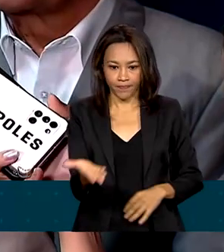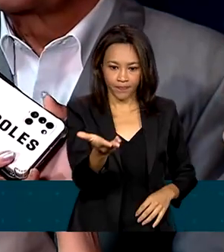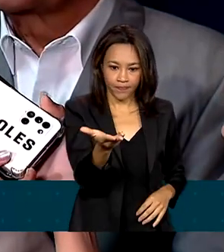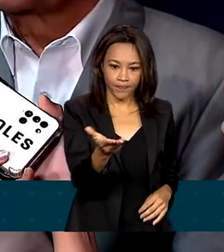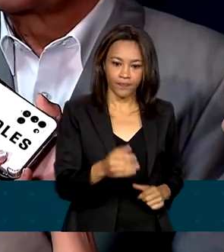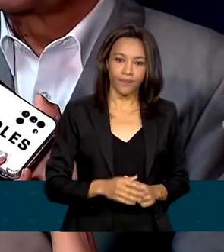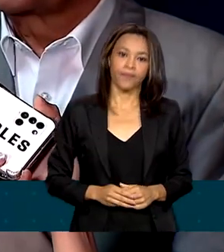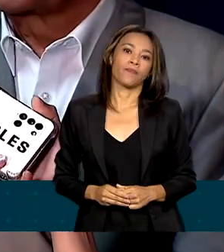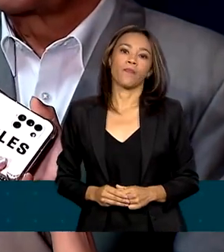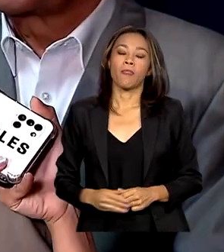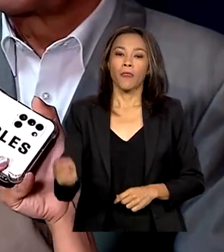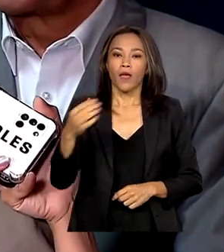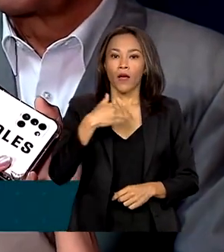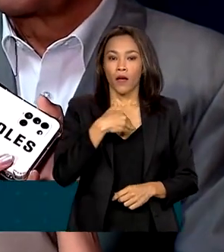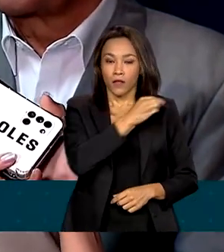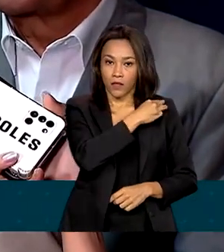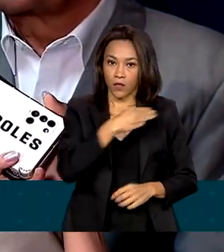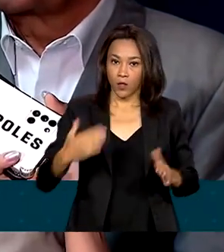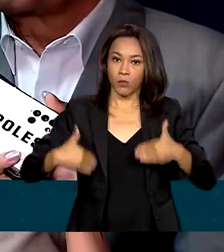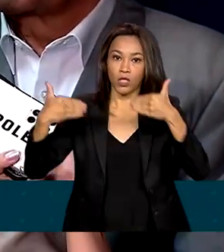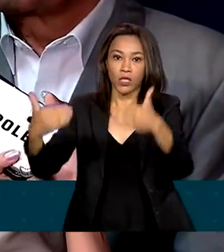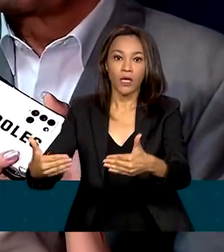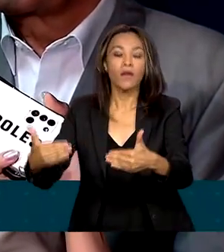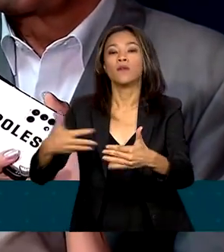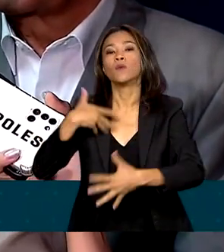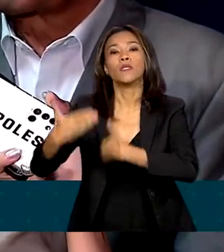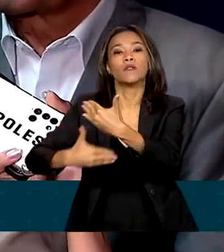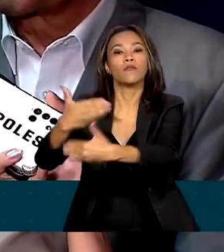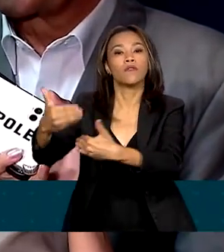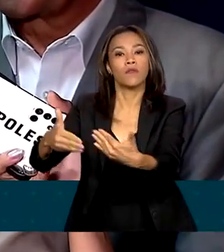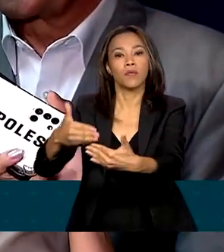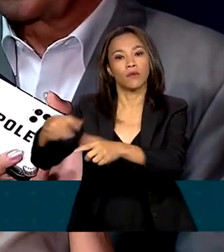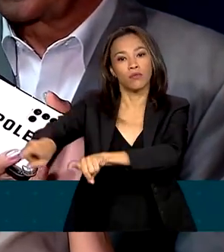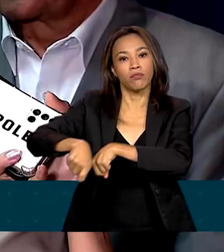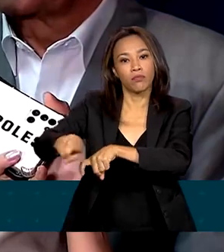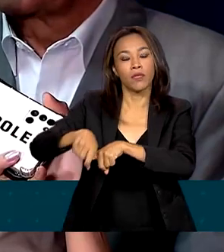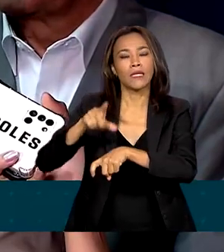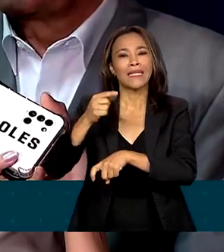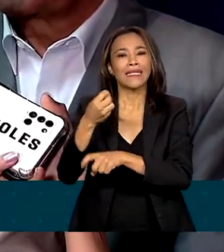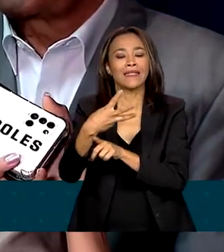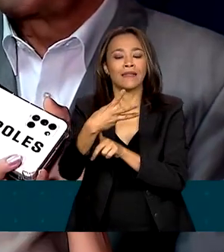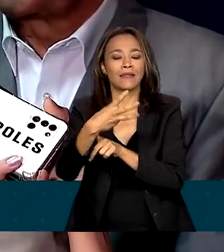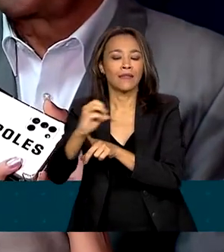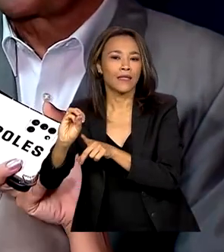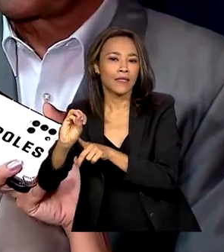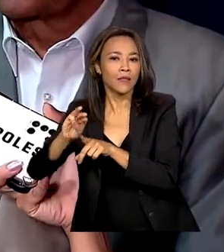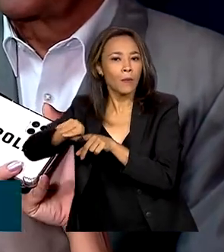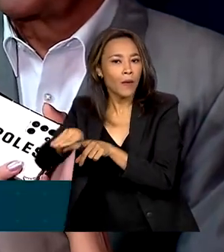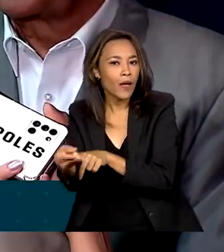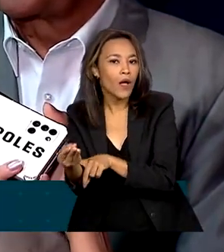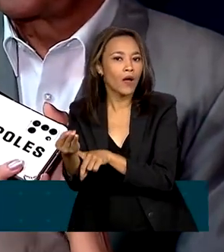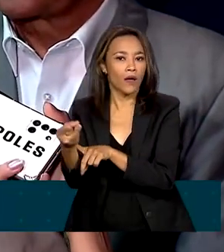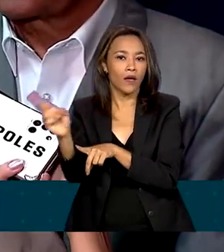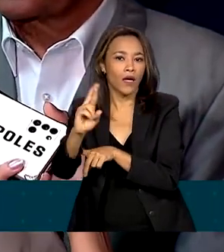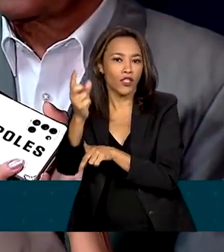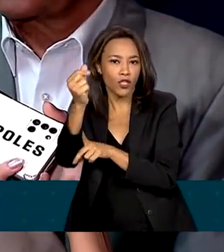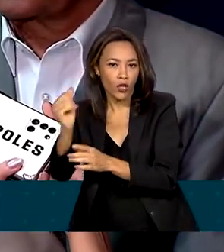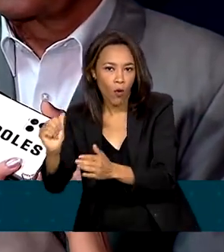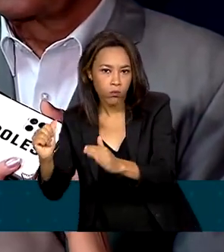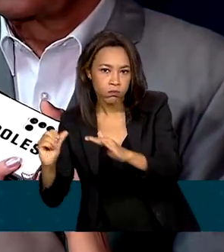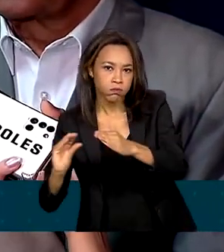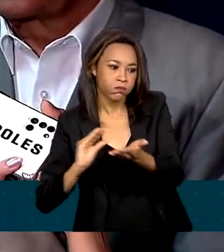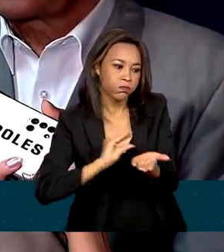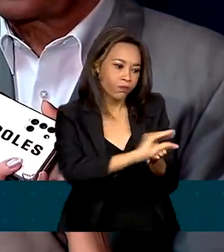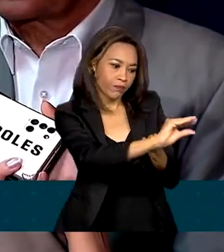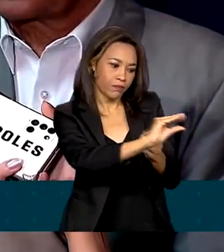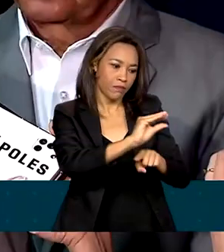No Ministério do Desenvolvimento Agrário estão previstos 300 milhões de reais para os agricultores familiares